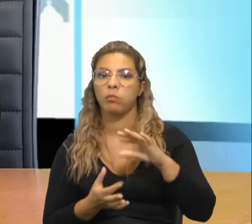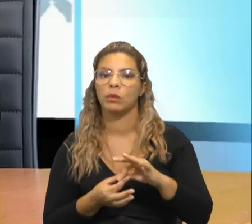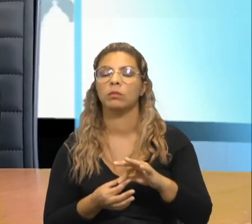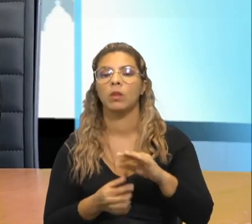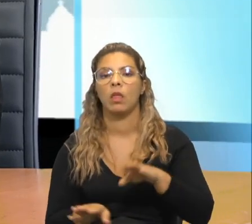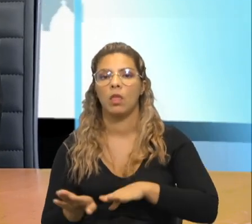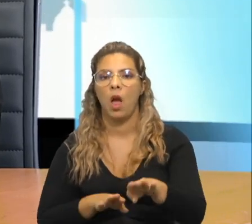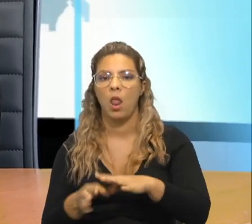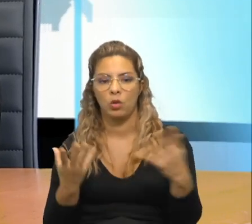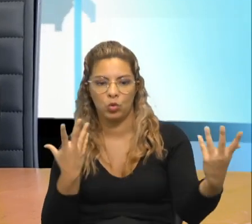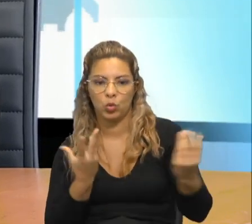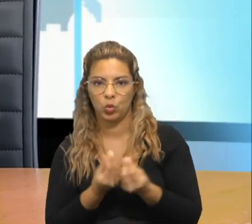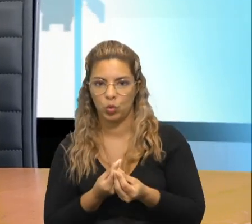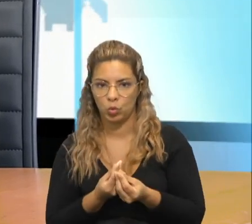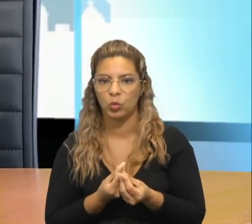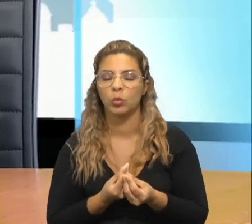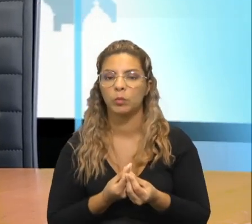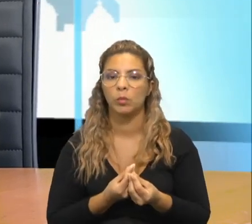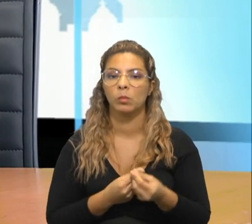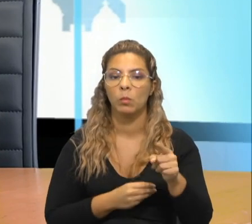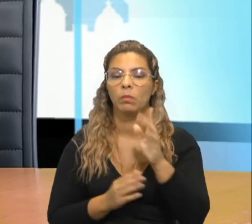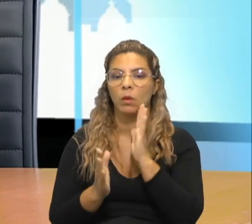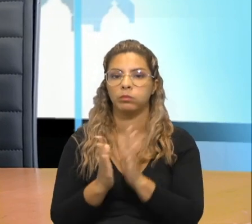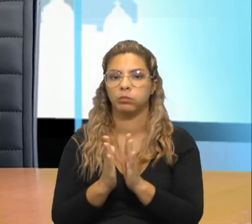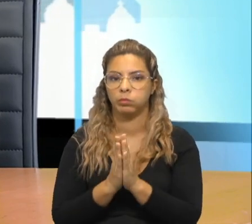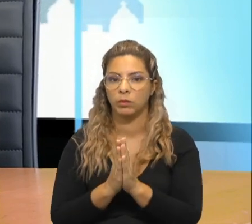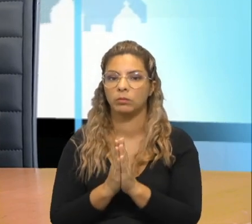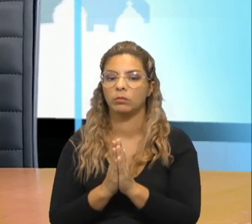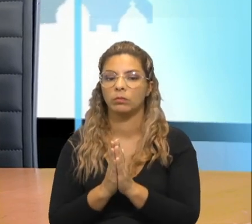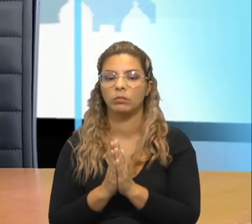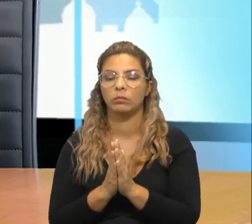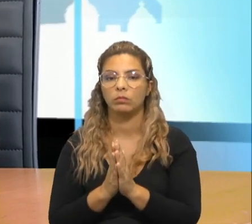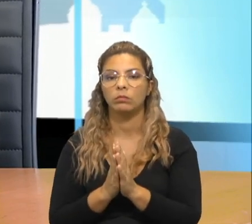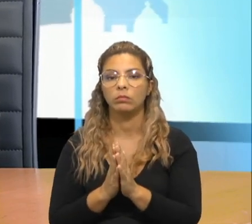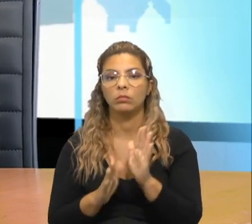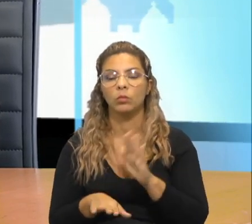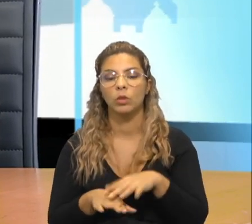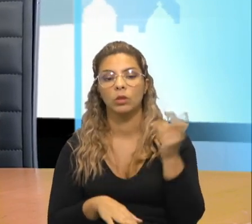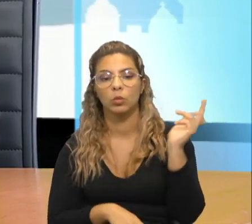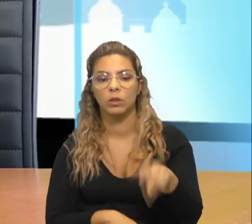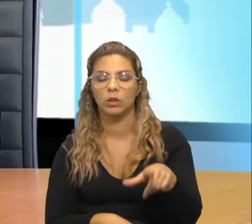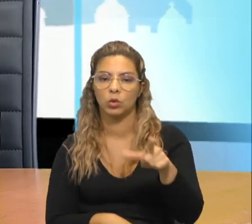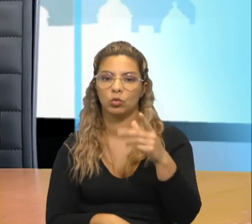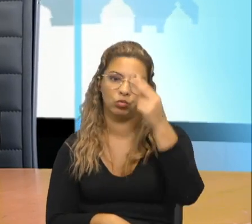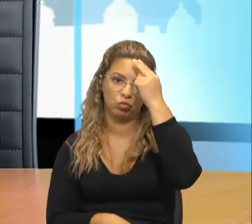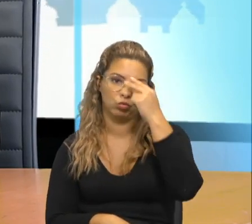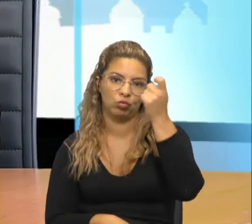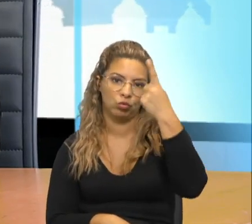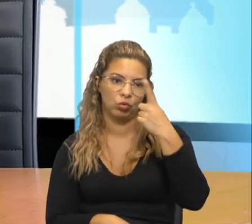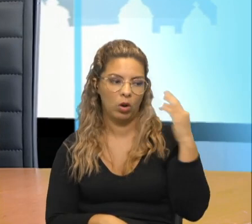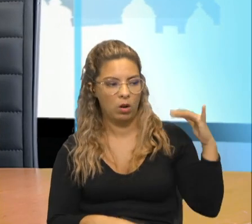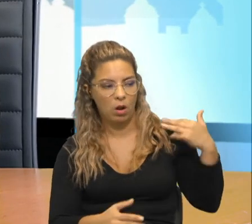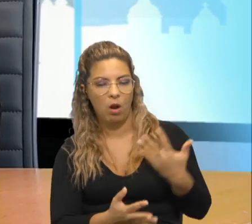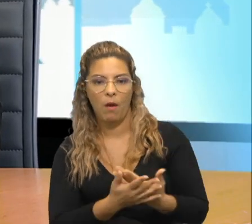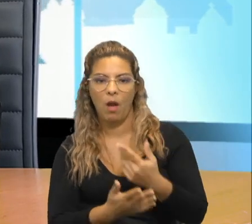celebrou conosco esta grande Eucaristia em ação de graças por tudo aquilo que aconteceu na nossa história nestes 80 anos. Claro que é